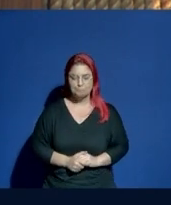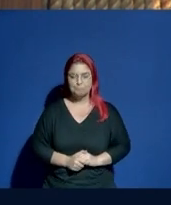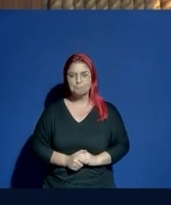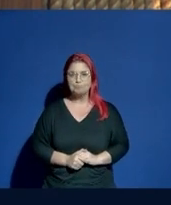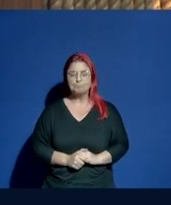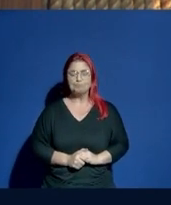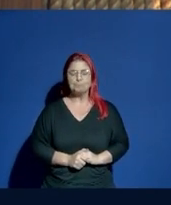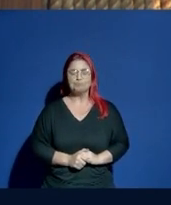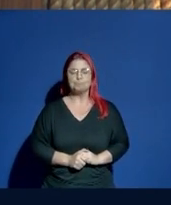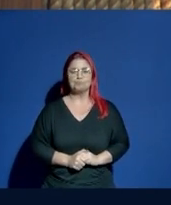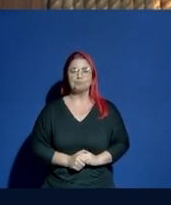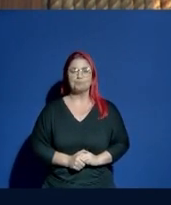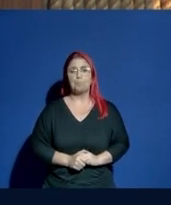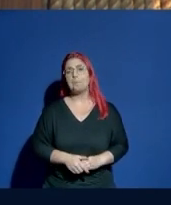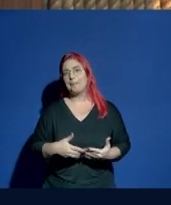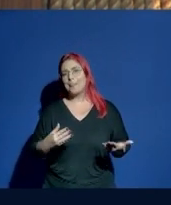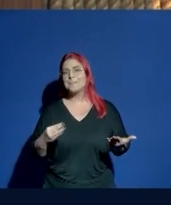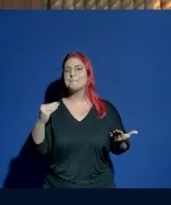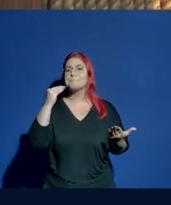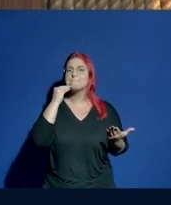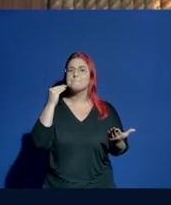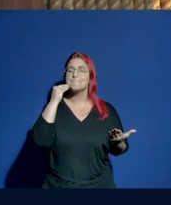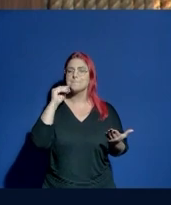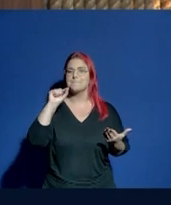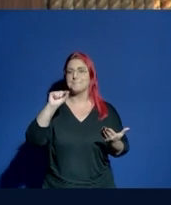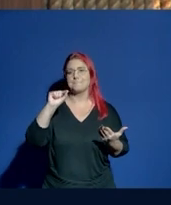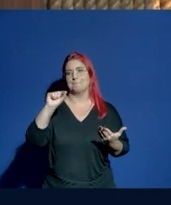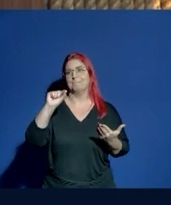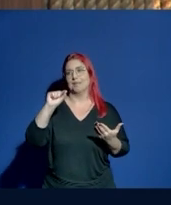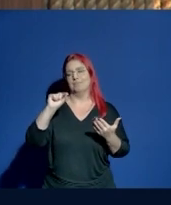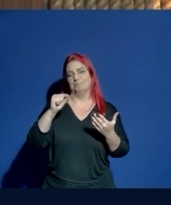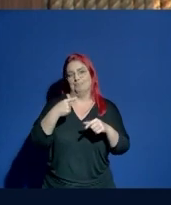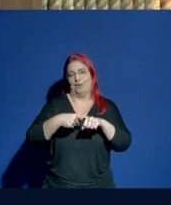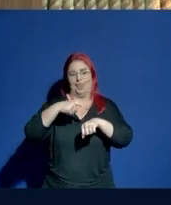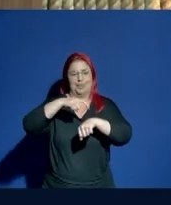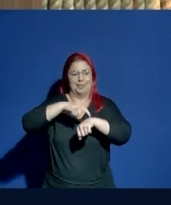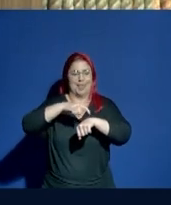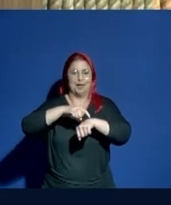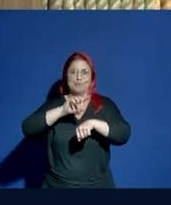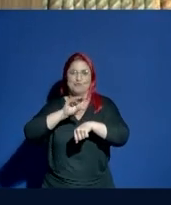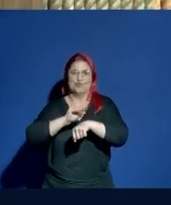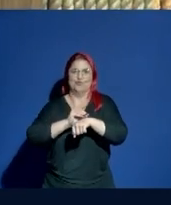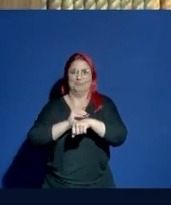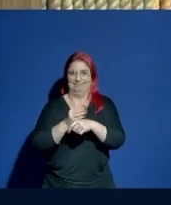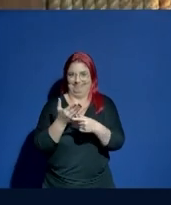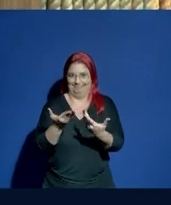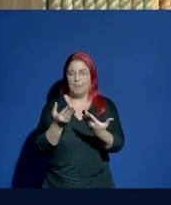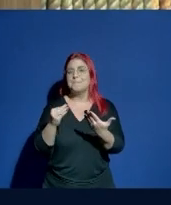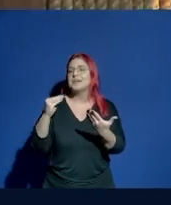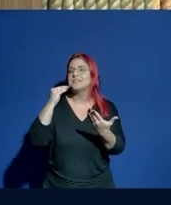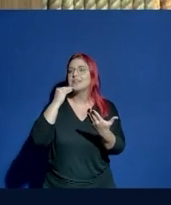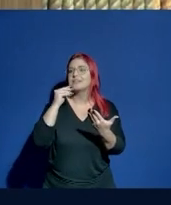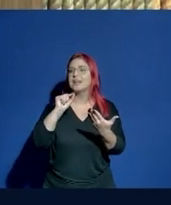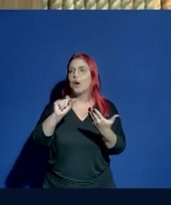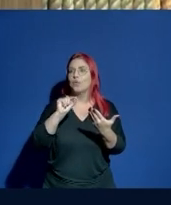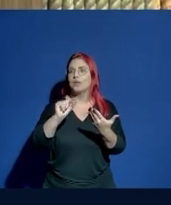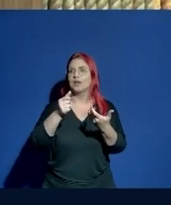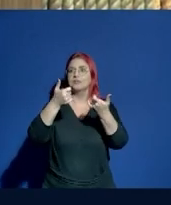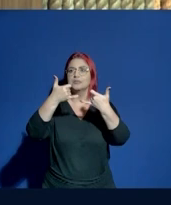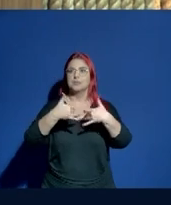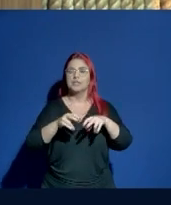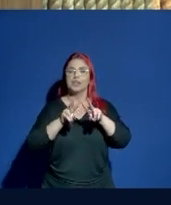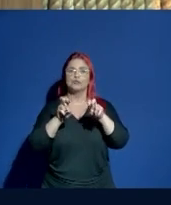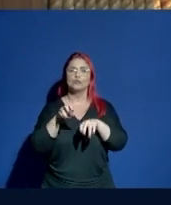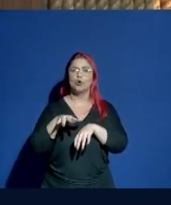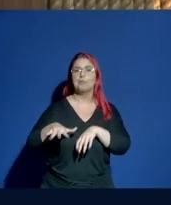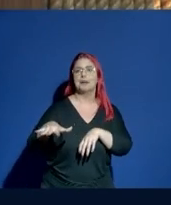para tentar justamente, talvez, sumarizar, dado que a gente nem tem muito tempo, né, sumarizar um pouco o momento do setor de proteínas.